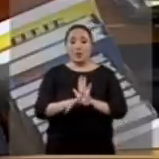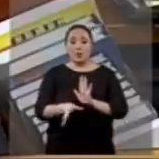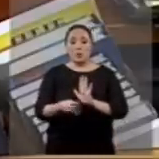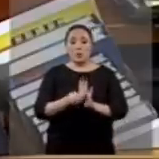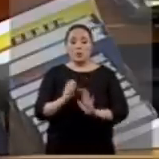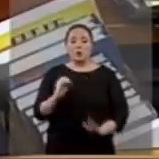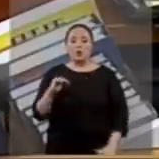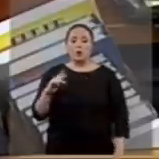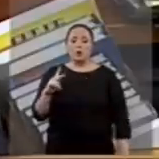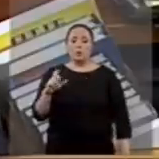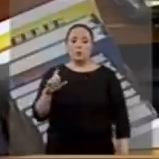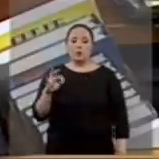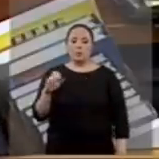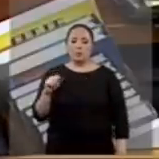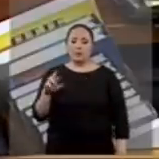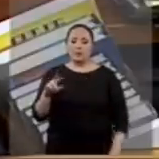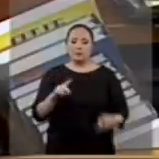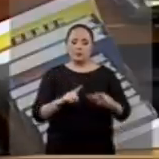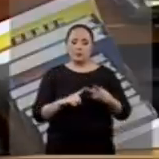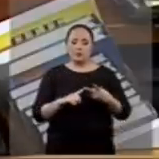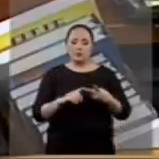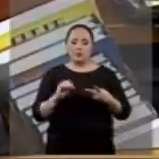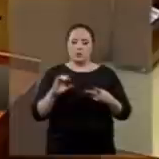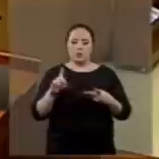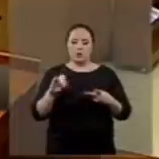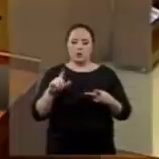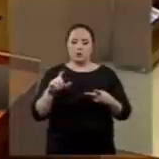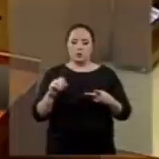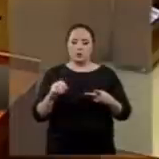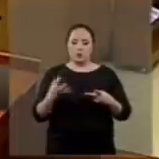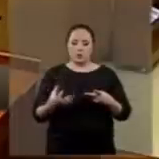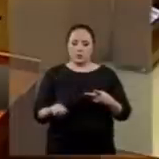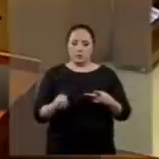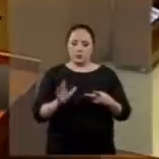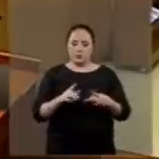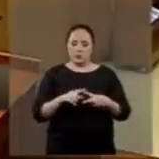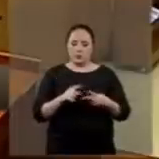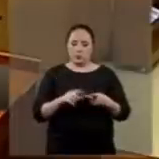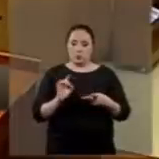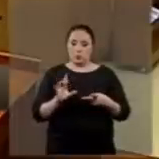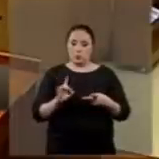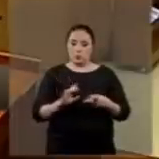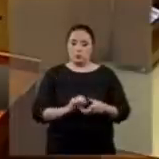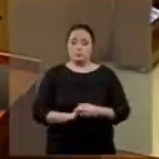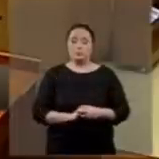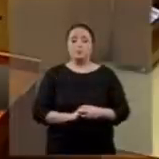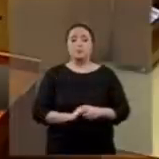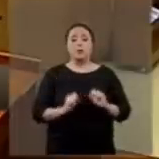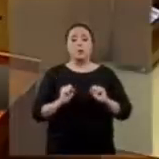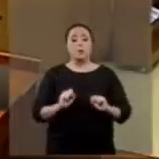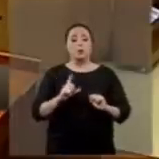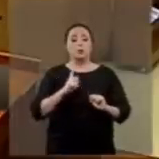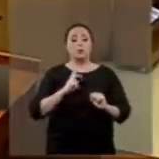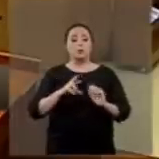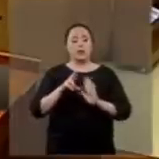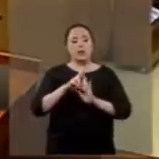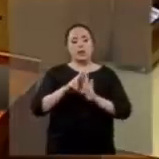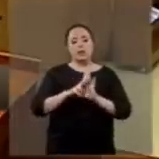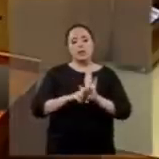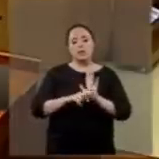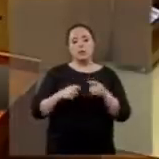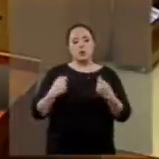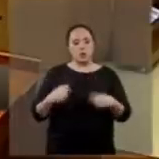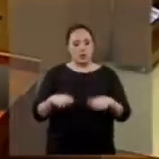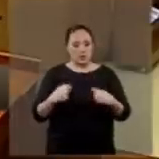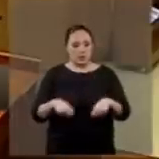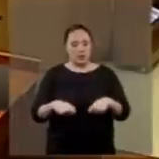o Código Tributário assim foi recebido, como lei complementar, pode prever os requisitos necessários